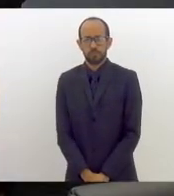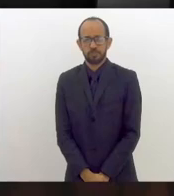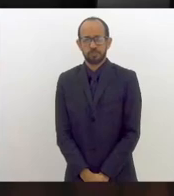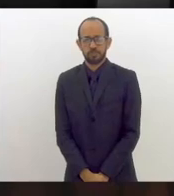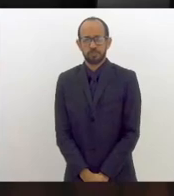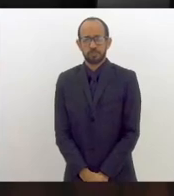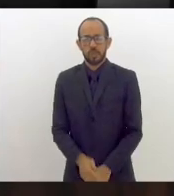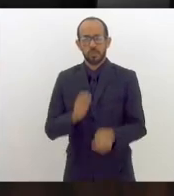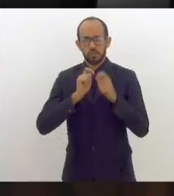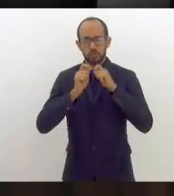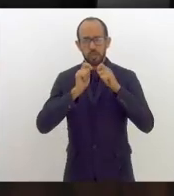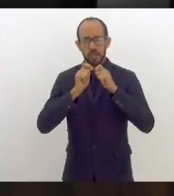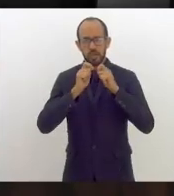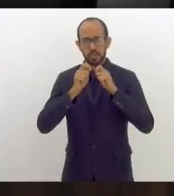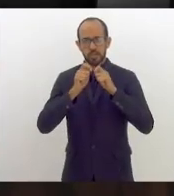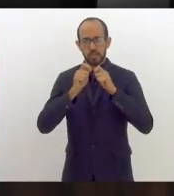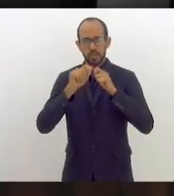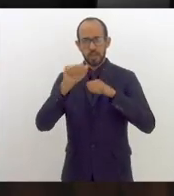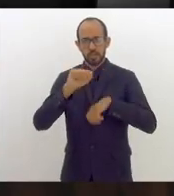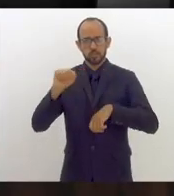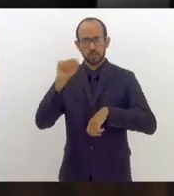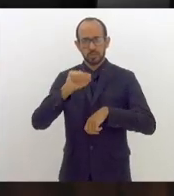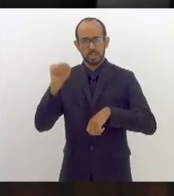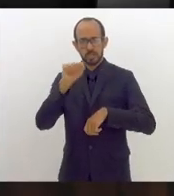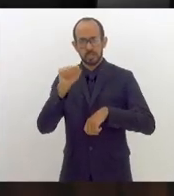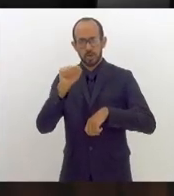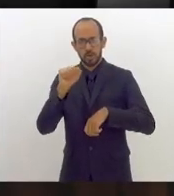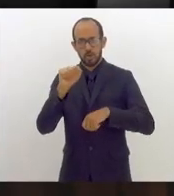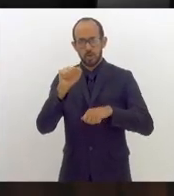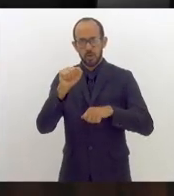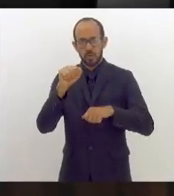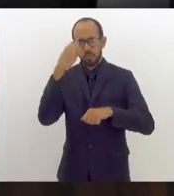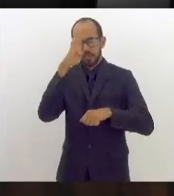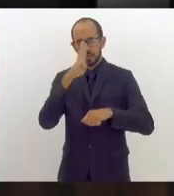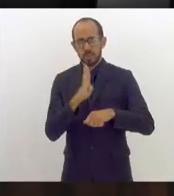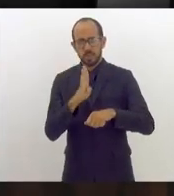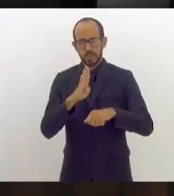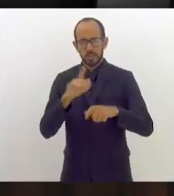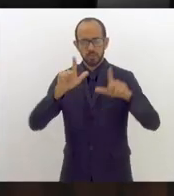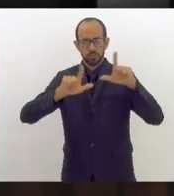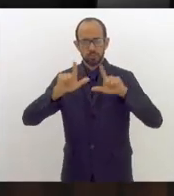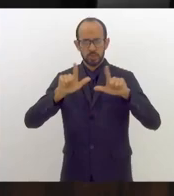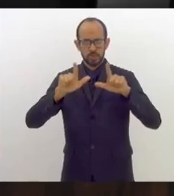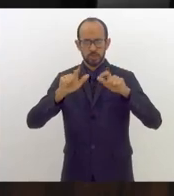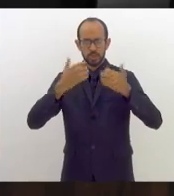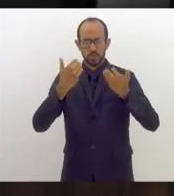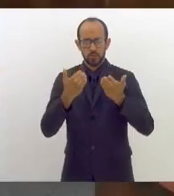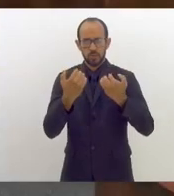jornalista Associação Brasileira de mídias evangélicas Gisele Cunha